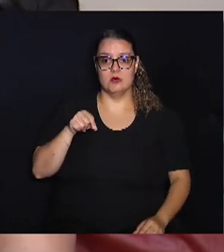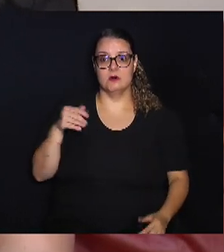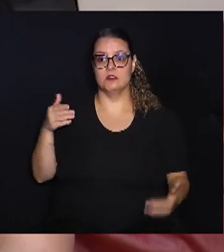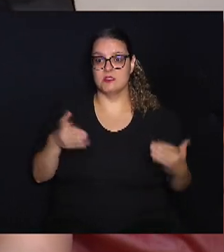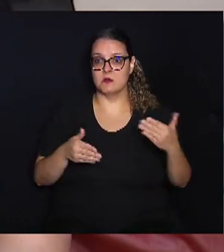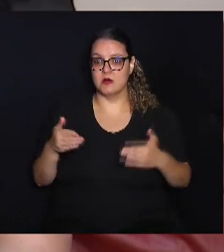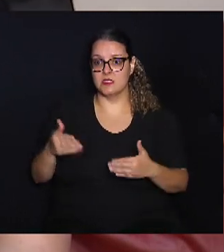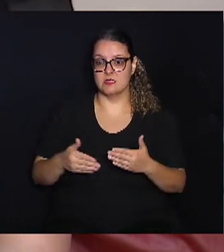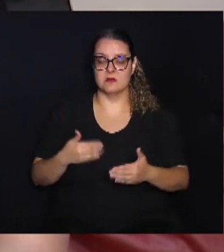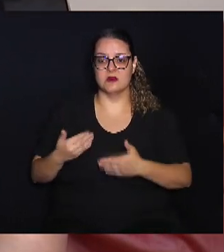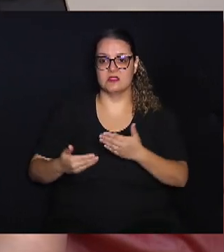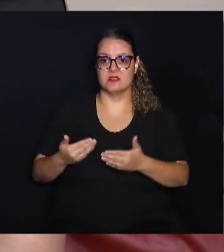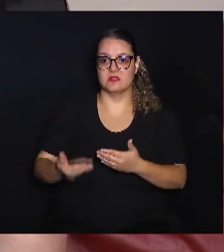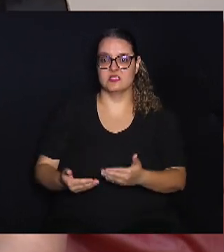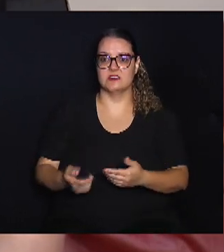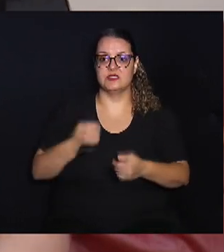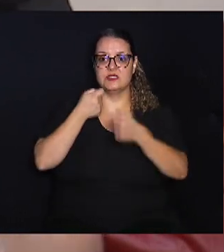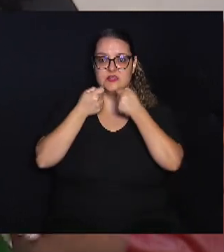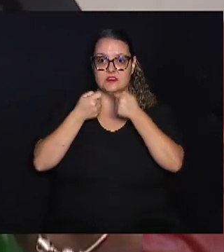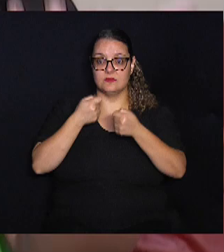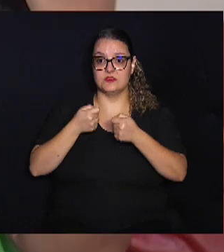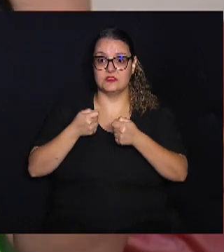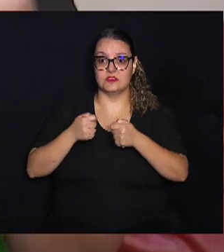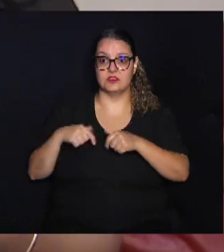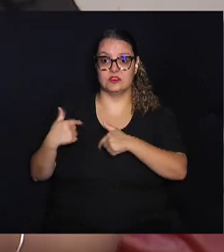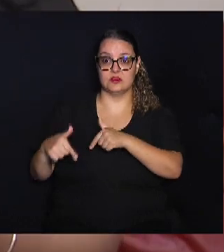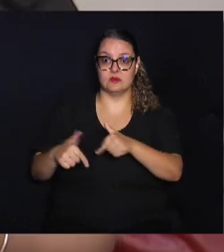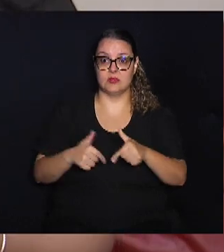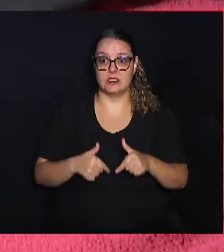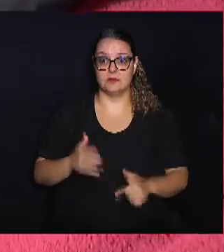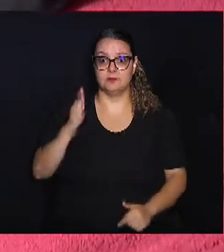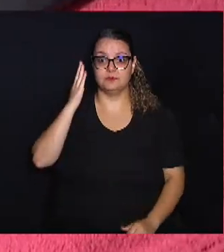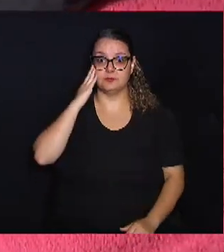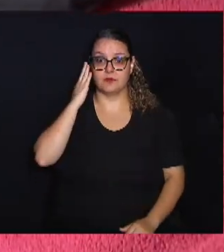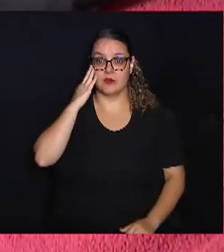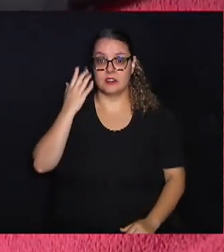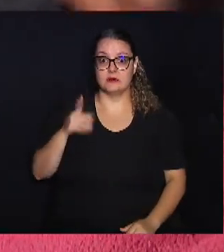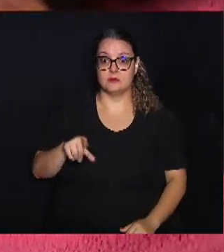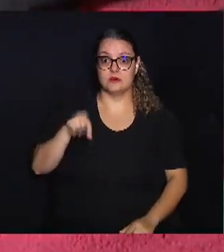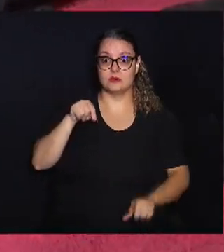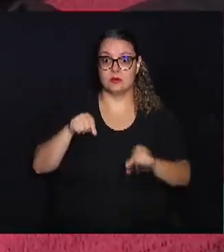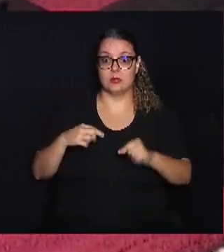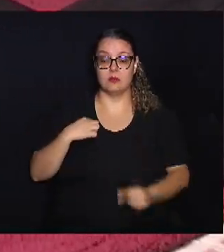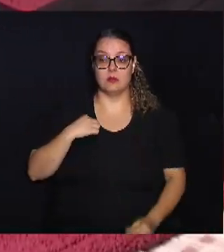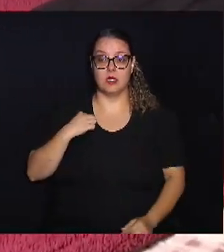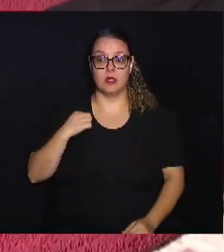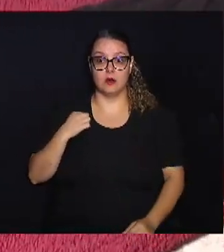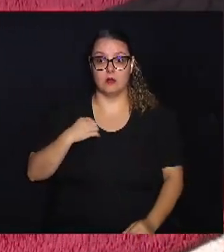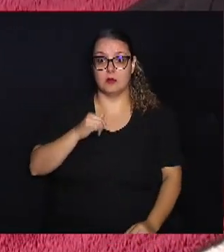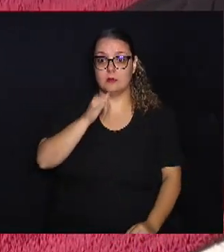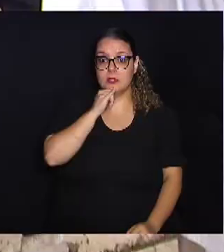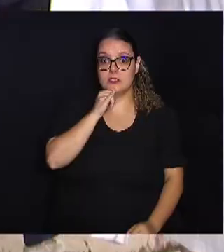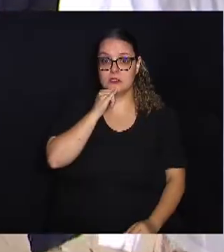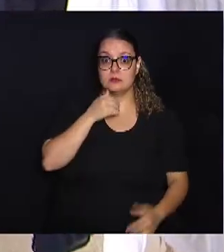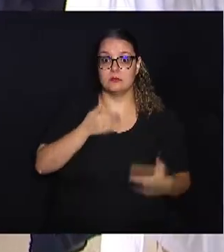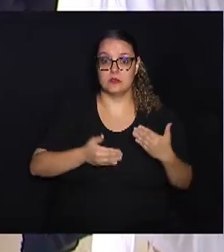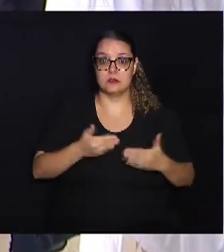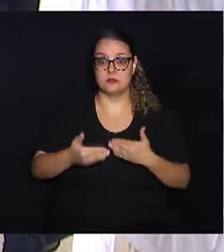um processo de entrevista de emprego, em saber escolher uma roupa para participar, por exemplo, desse